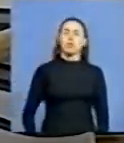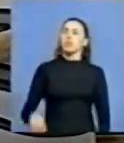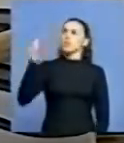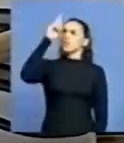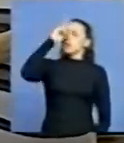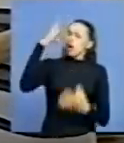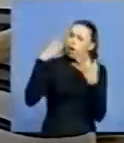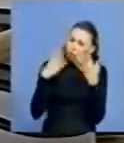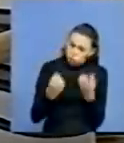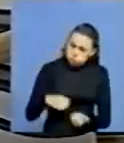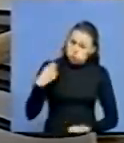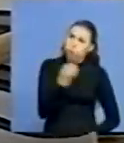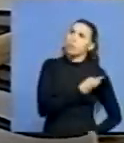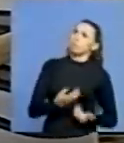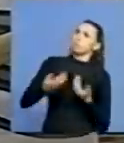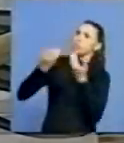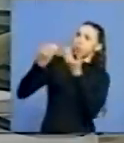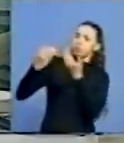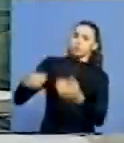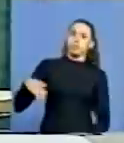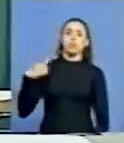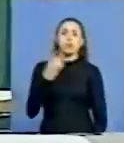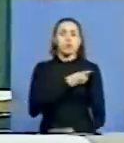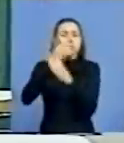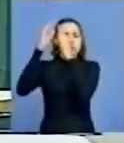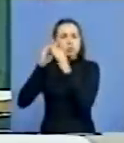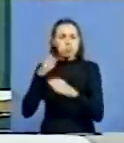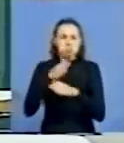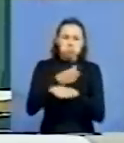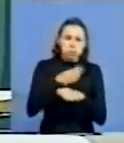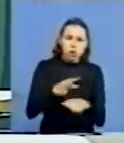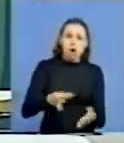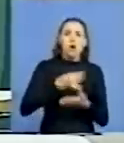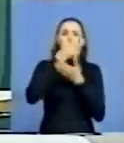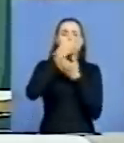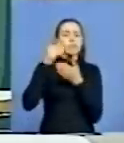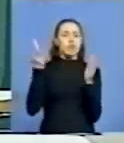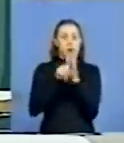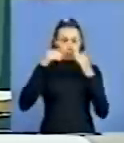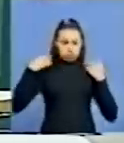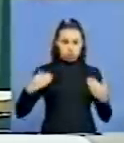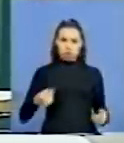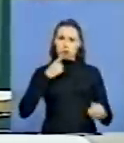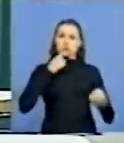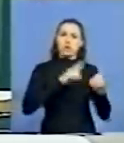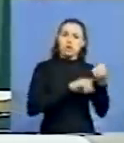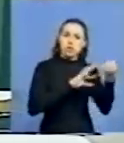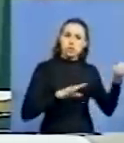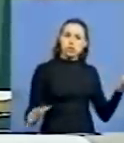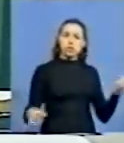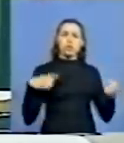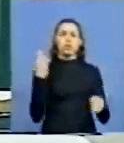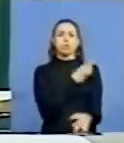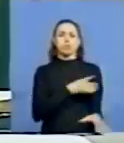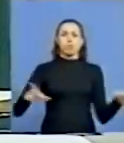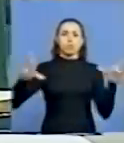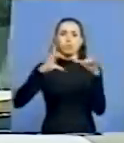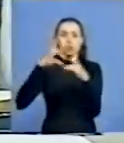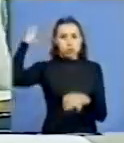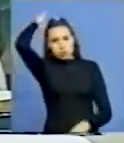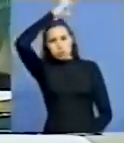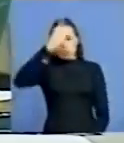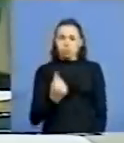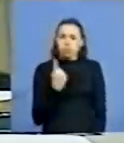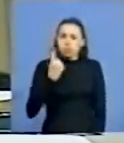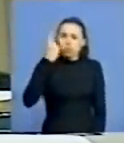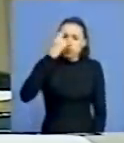a nossa oferta. E nós vos suplicamos que, participando do corpo e do sangue de Cristo, sejamos reunidos pelo Espírito